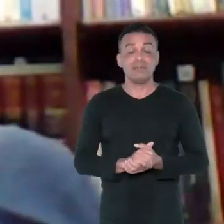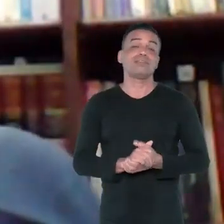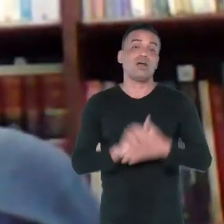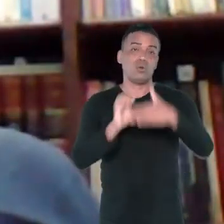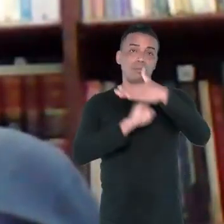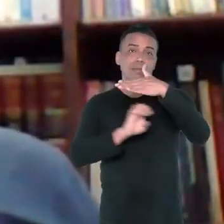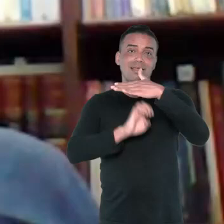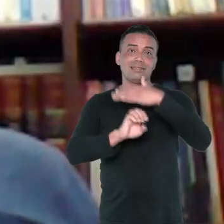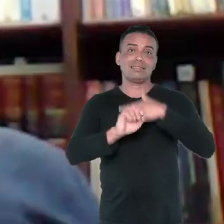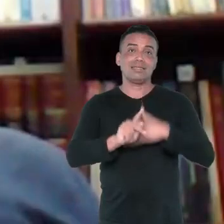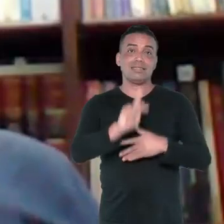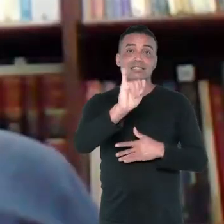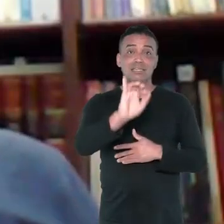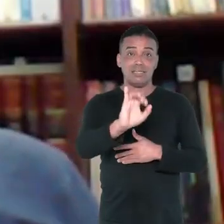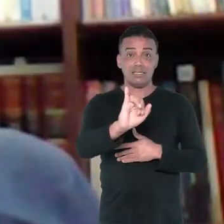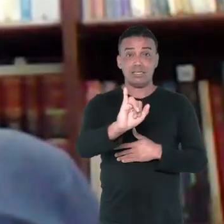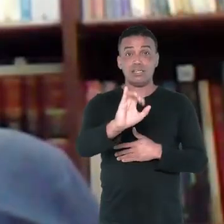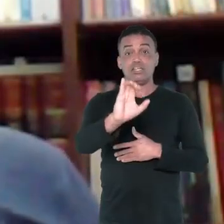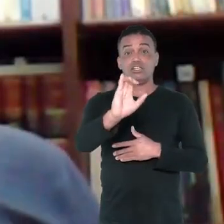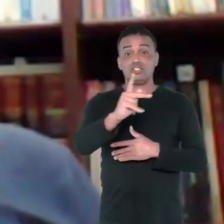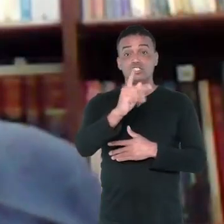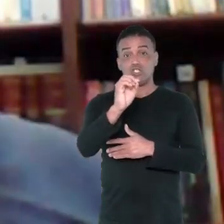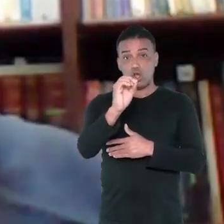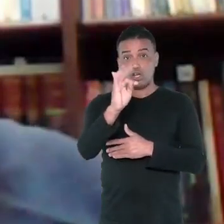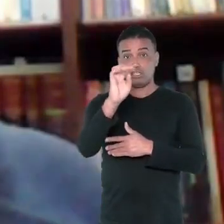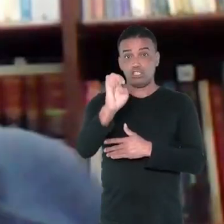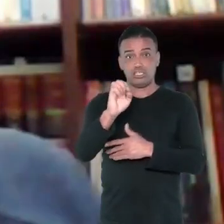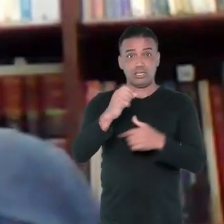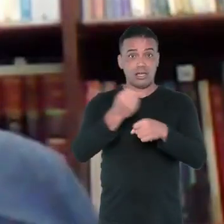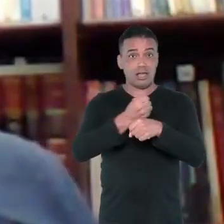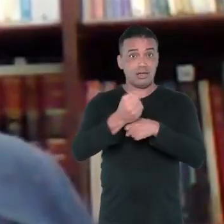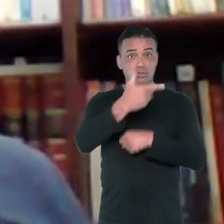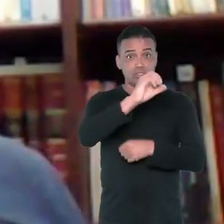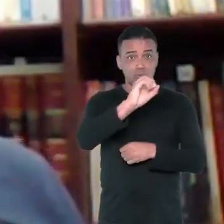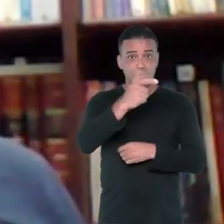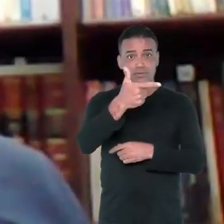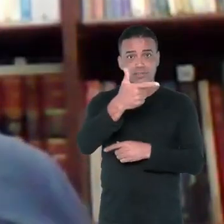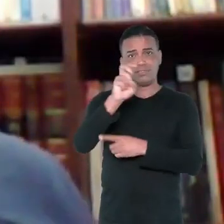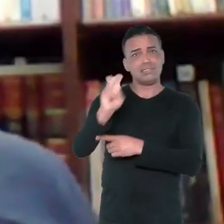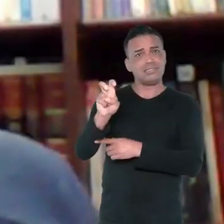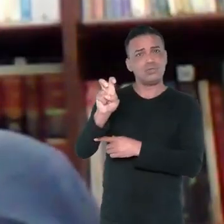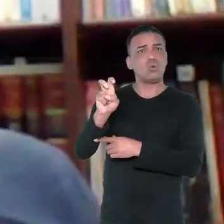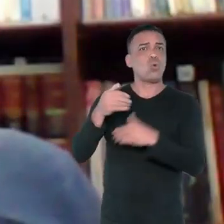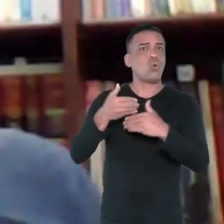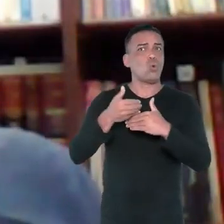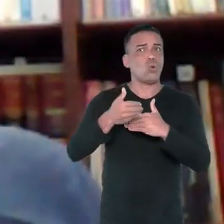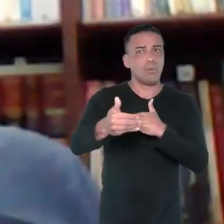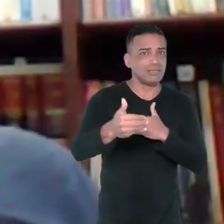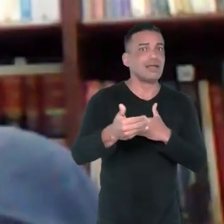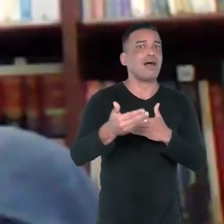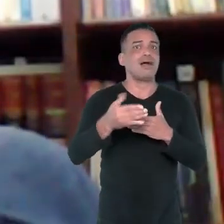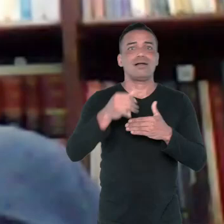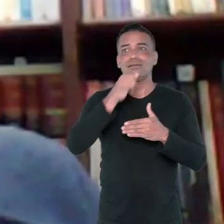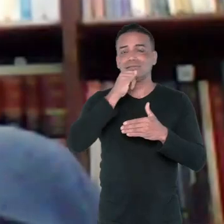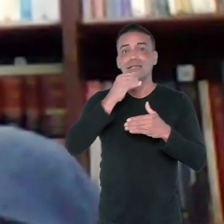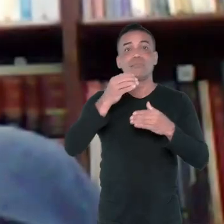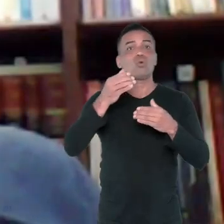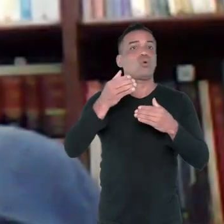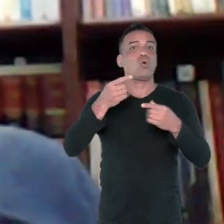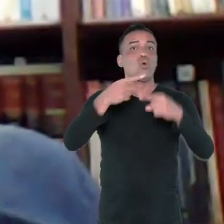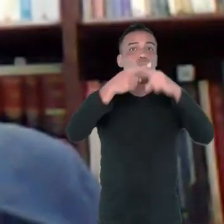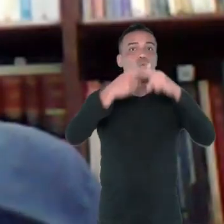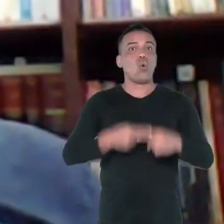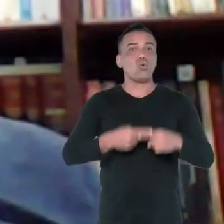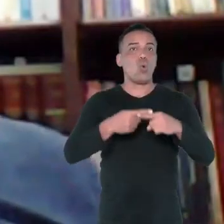num acordo que, a partir de 2025, nós vamos começar a colocá-lo em concursos